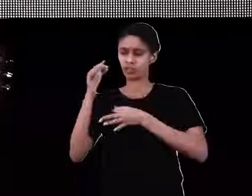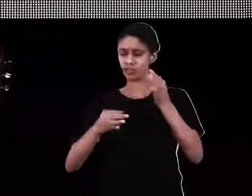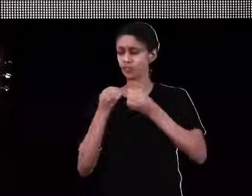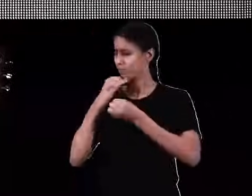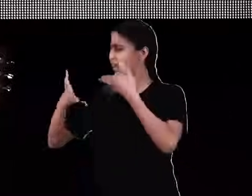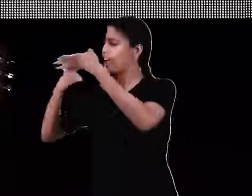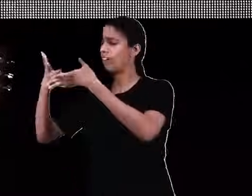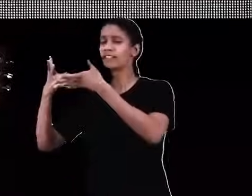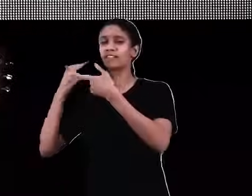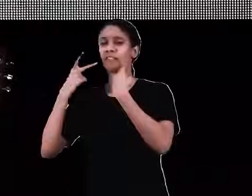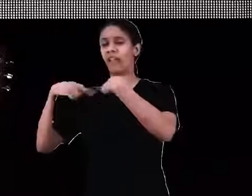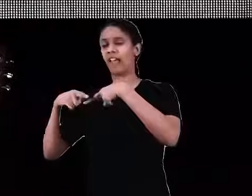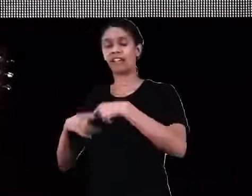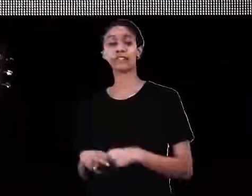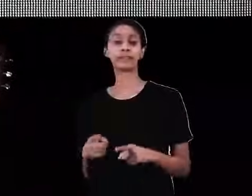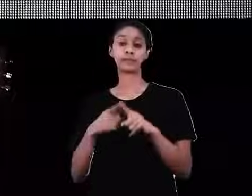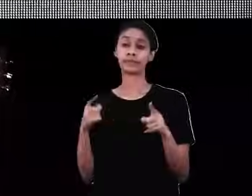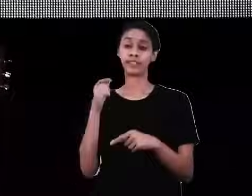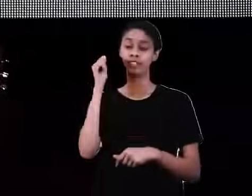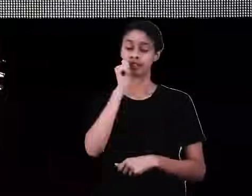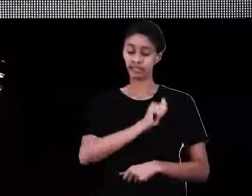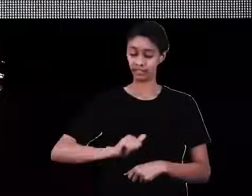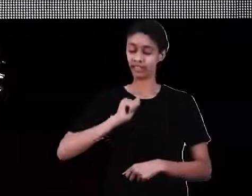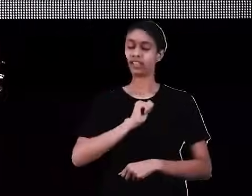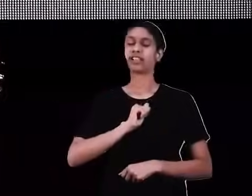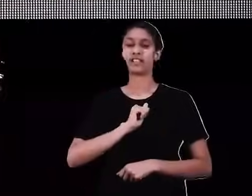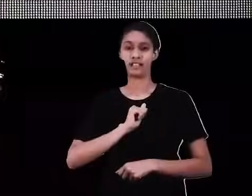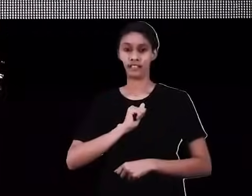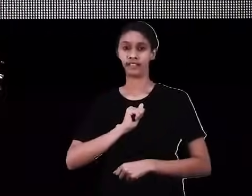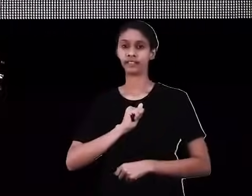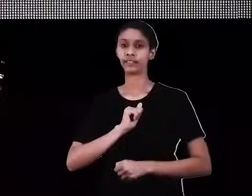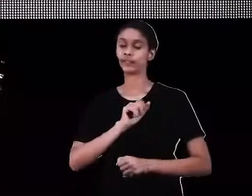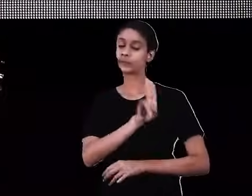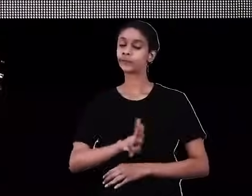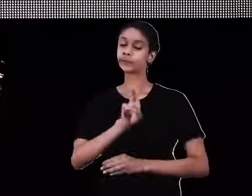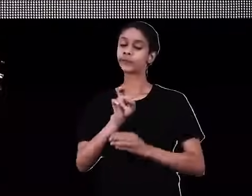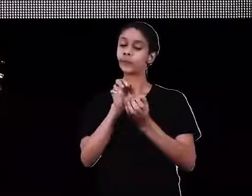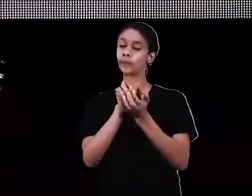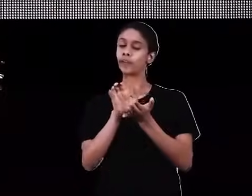tudo. Mas ela usou a concha da sabedoria.